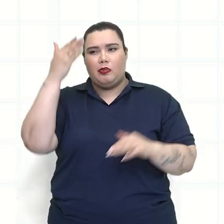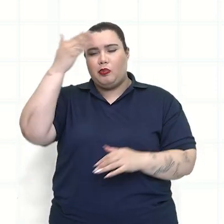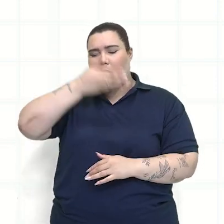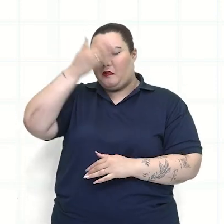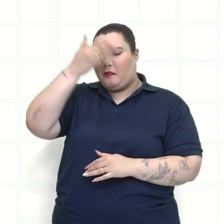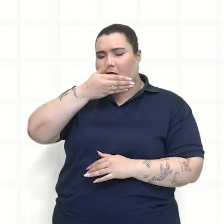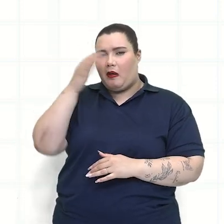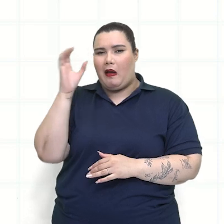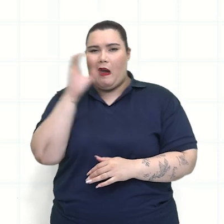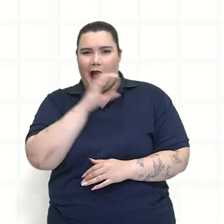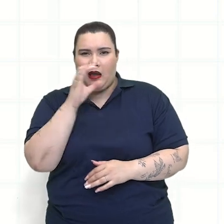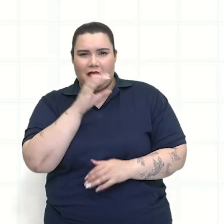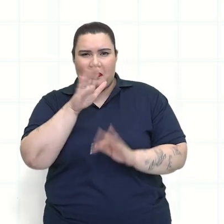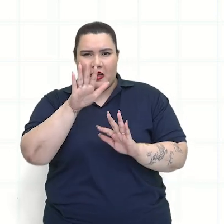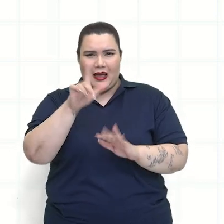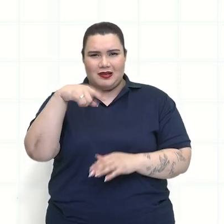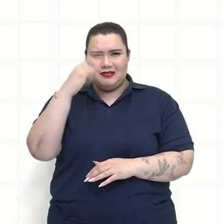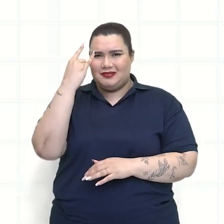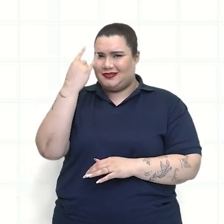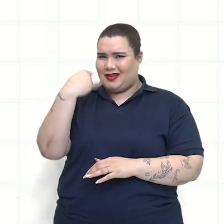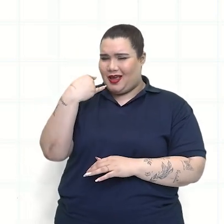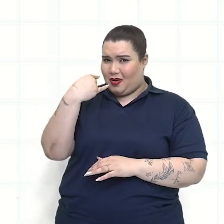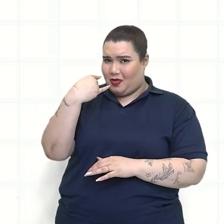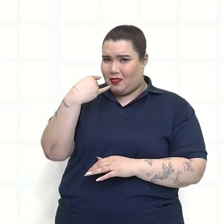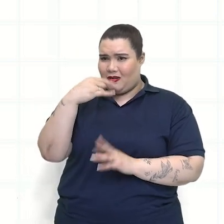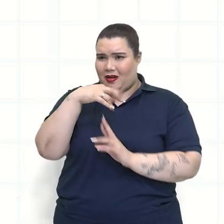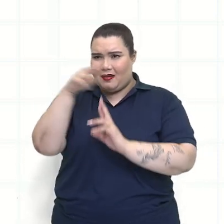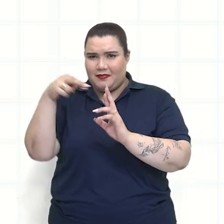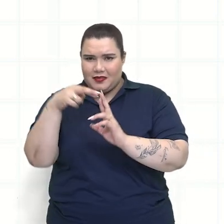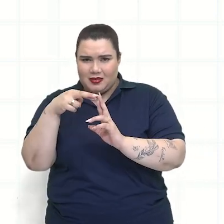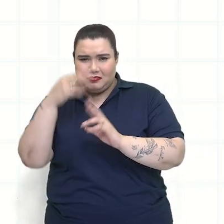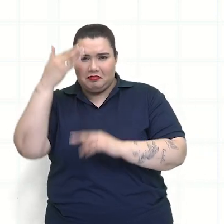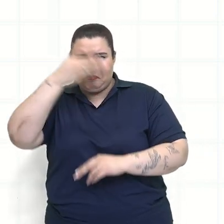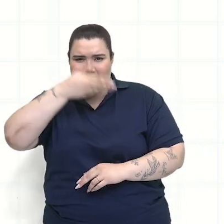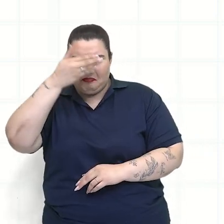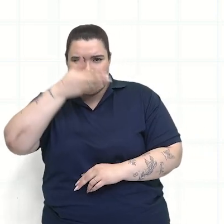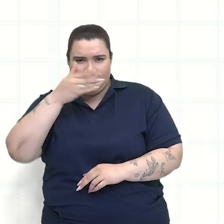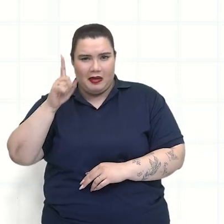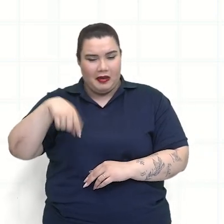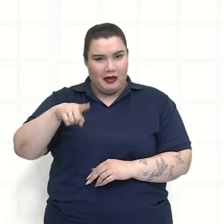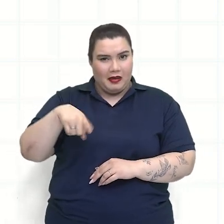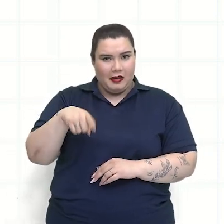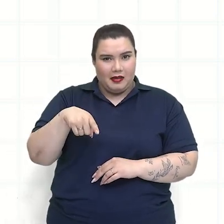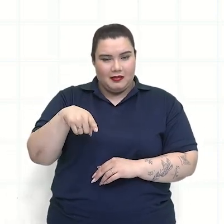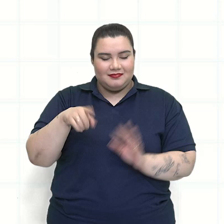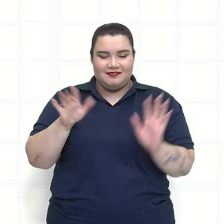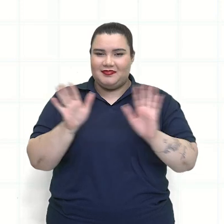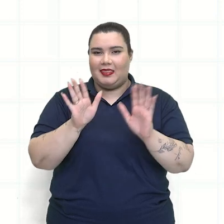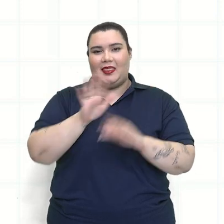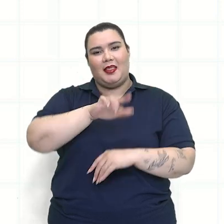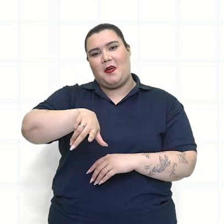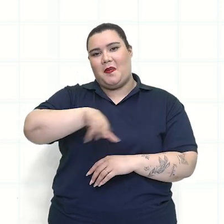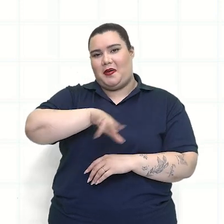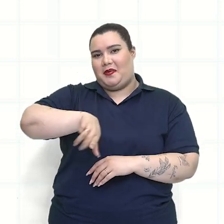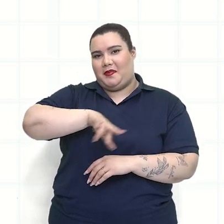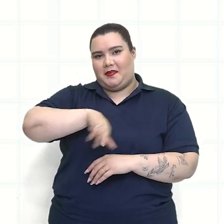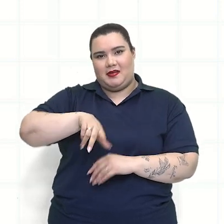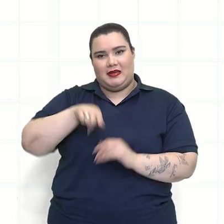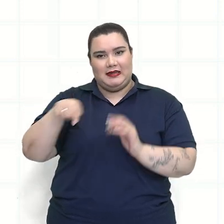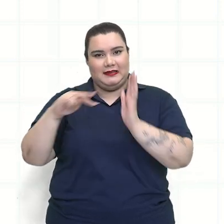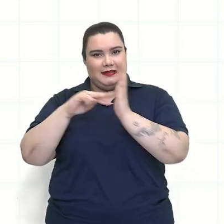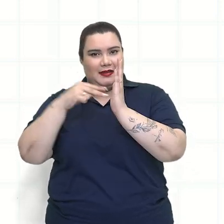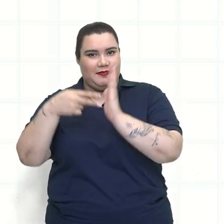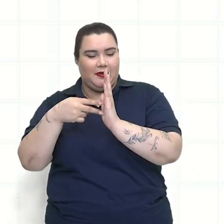que não enxerga, está doente da visão? Não, né? Não é